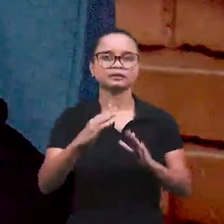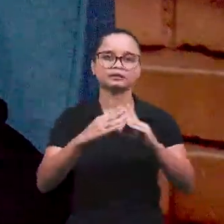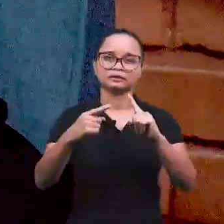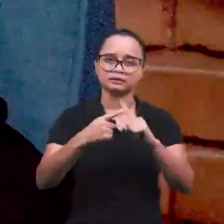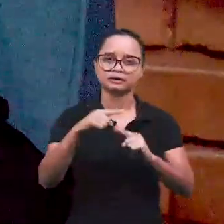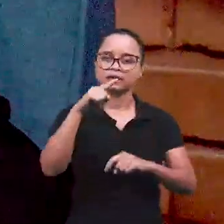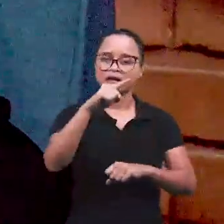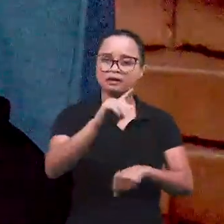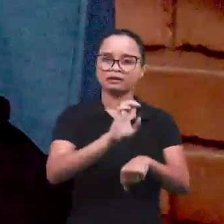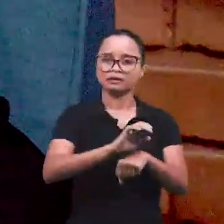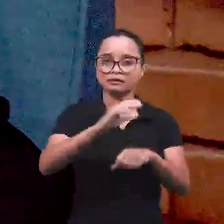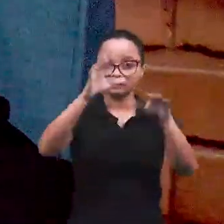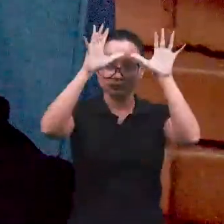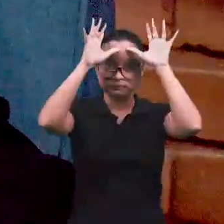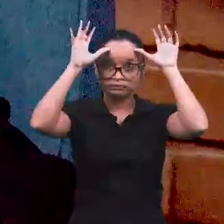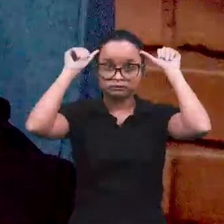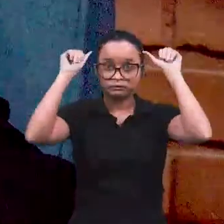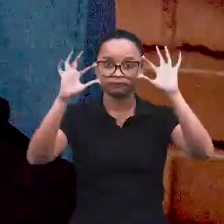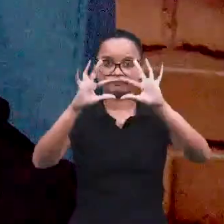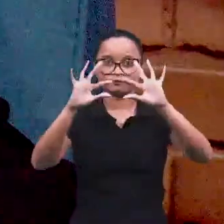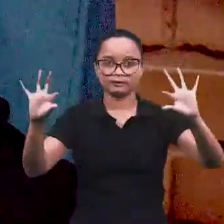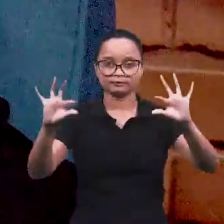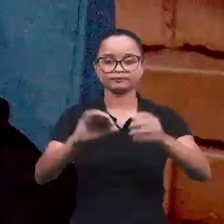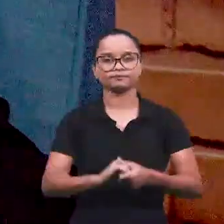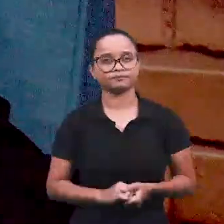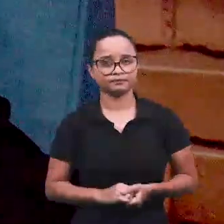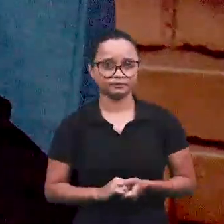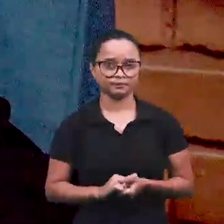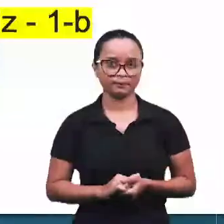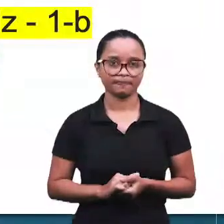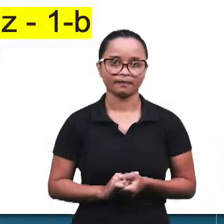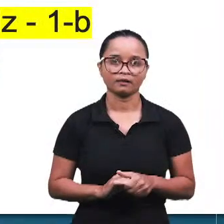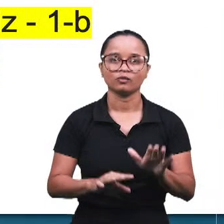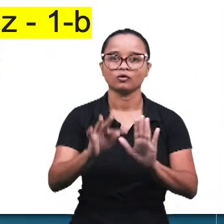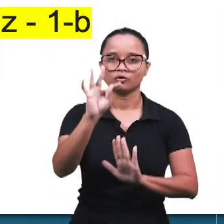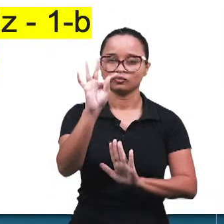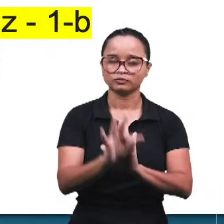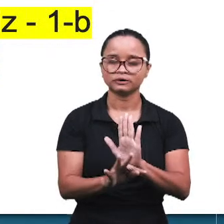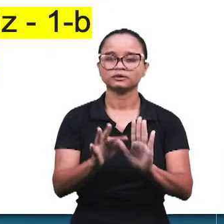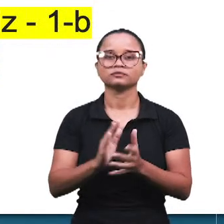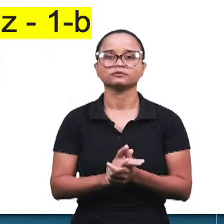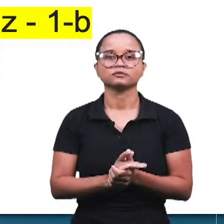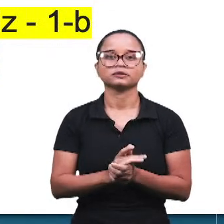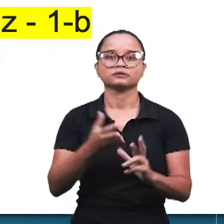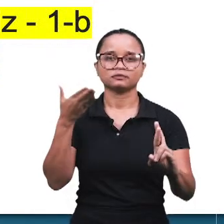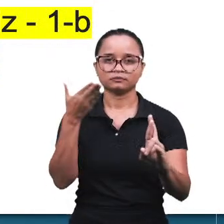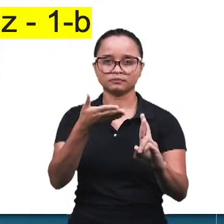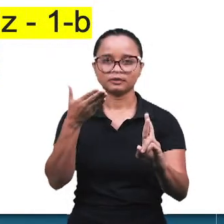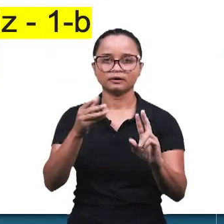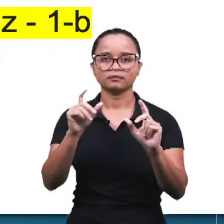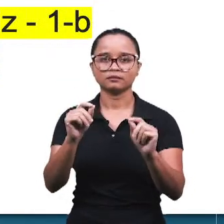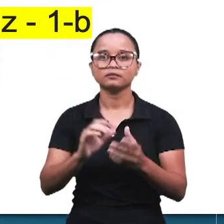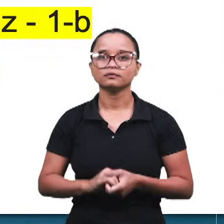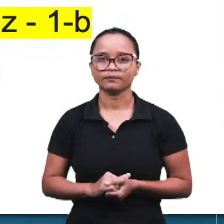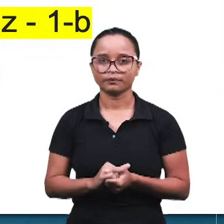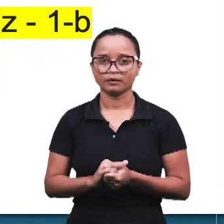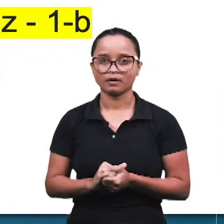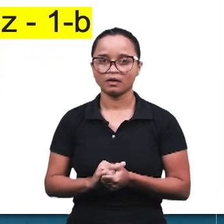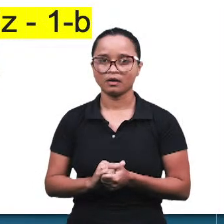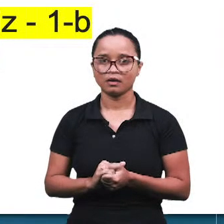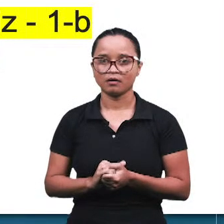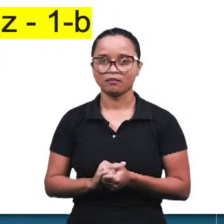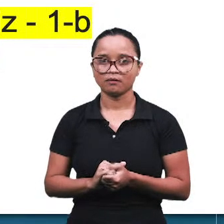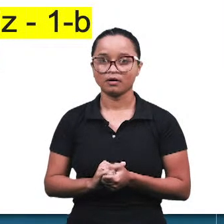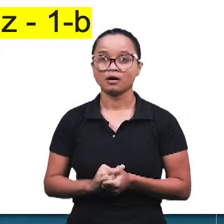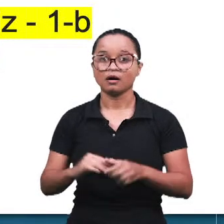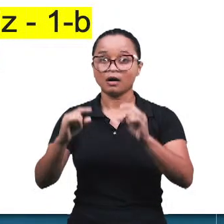do Amazonas. E ele escreveu dizendo assim, vamos ler. O texto se refere ao templo construído